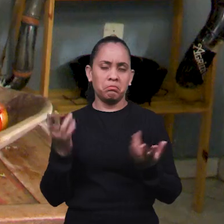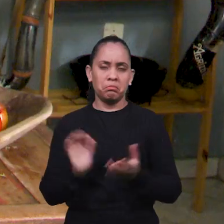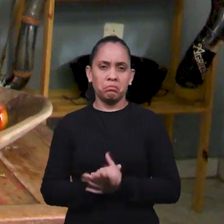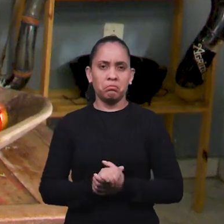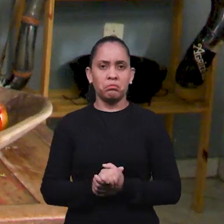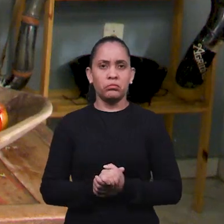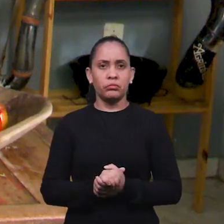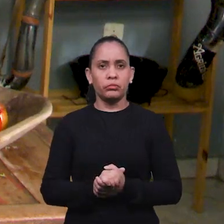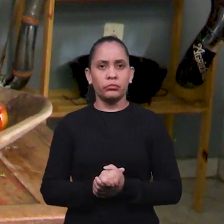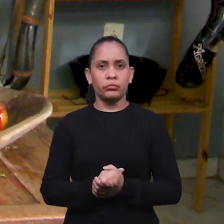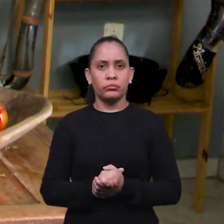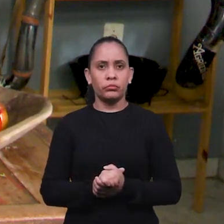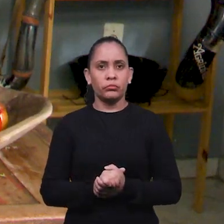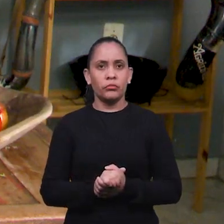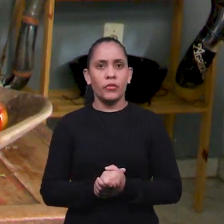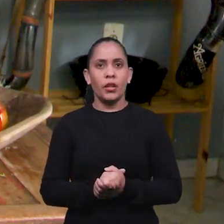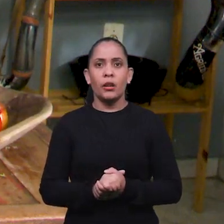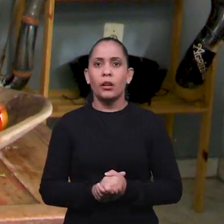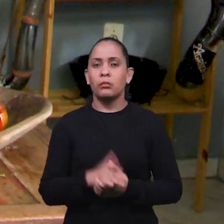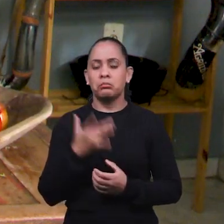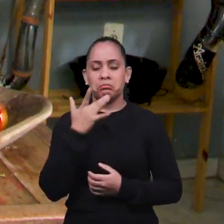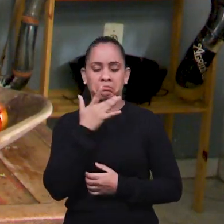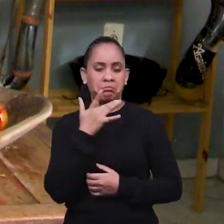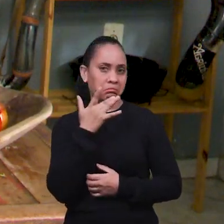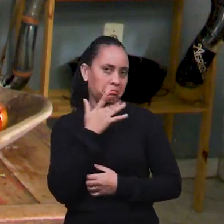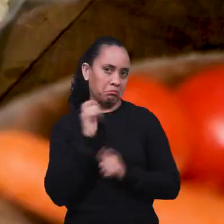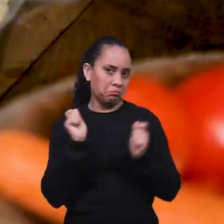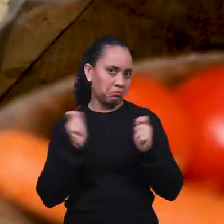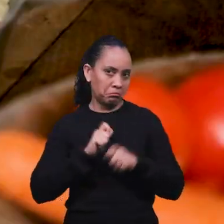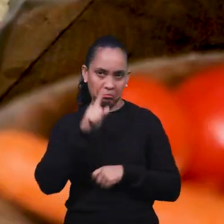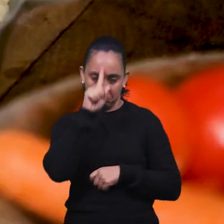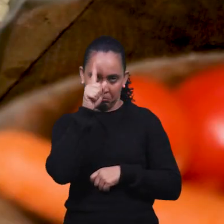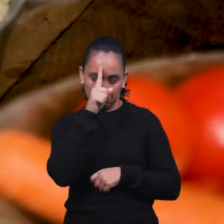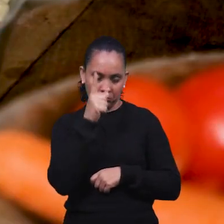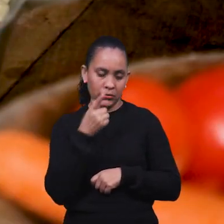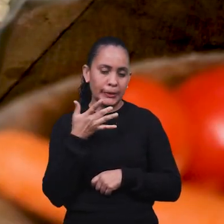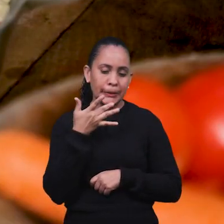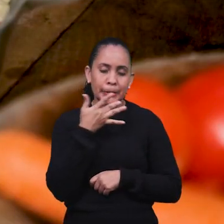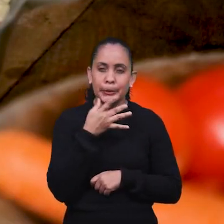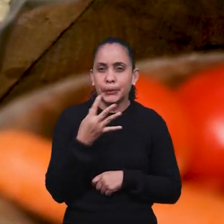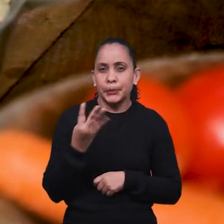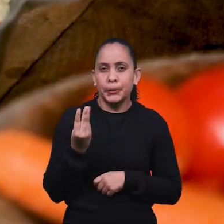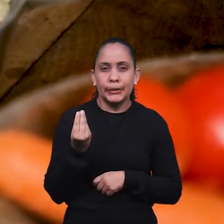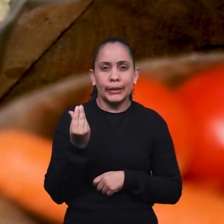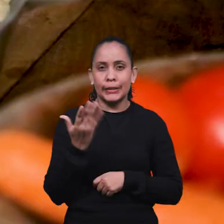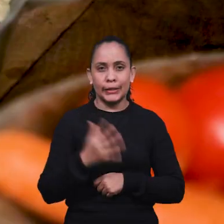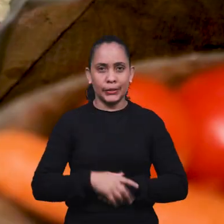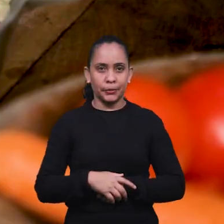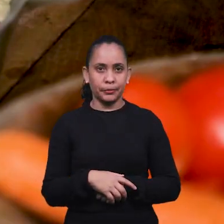o... Cheiro e sabor perfeito, né? E sabor perfeito.